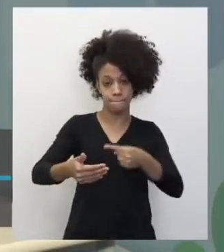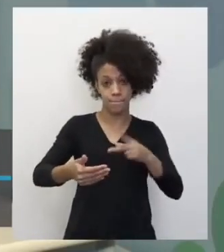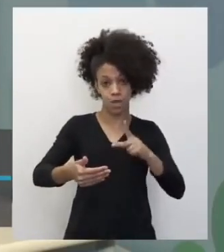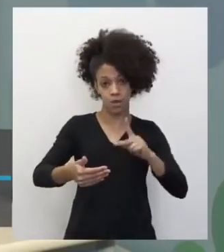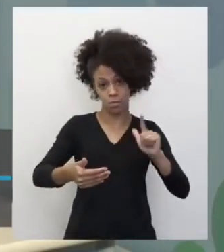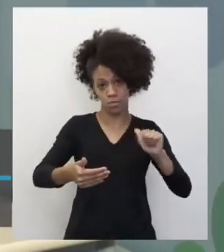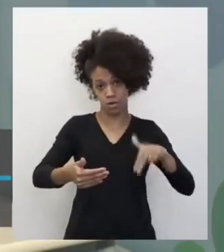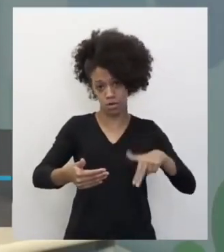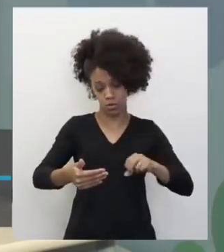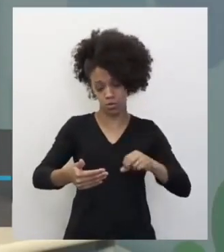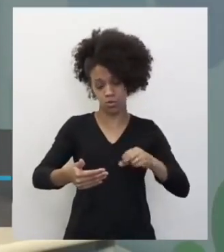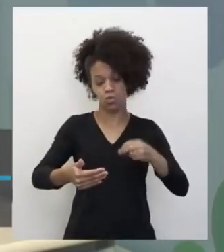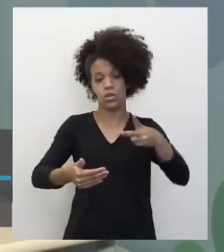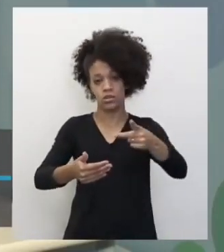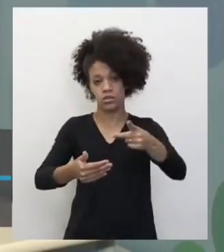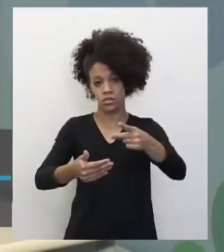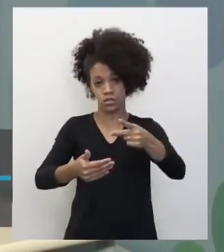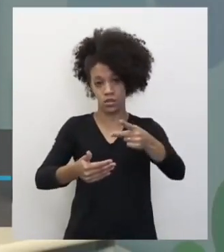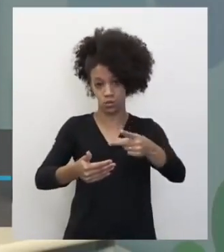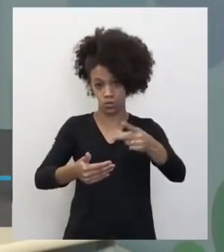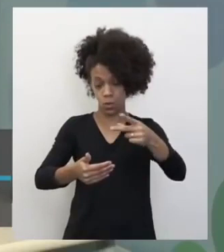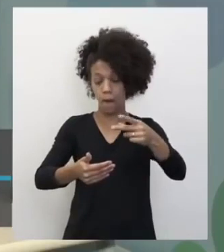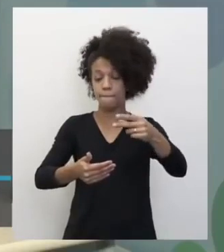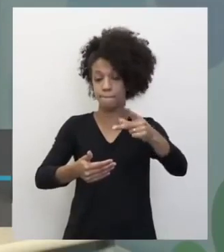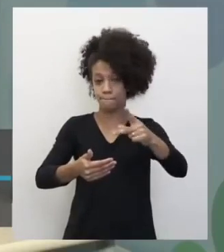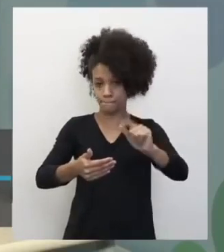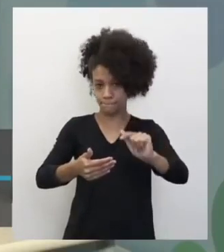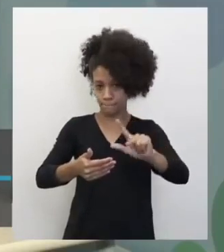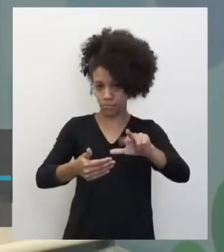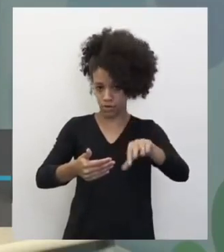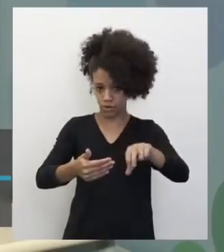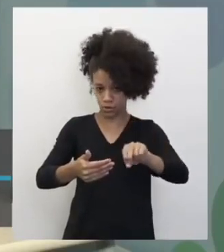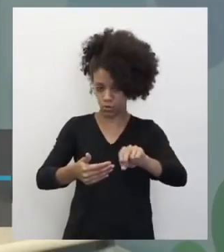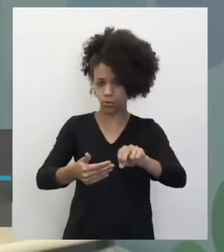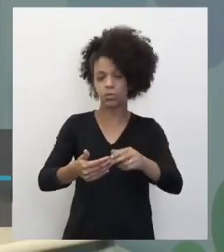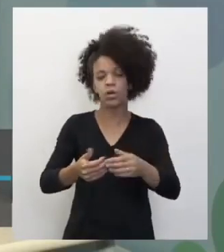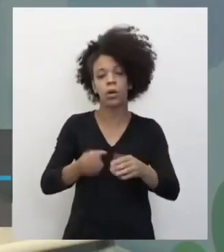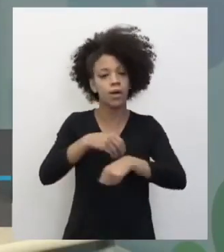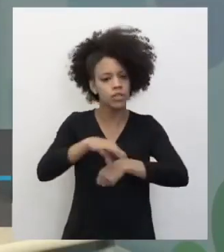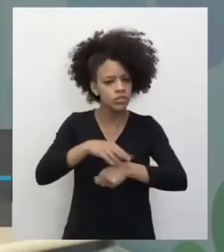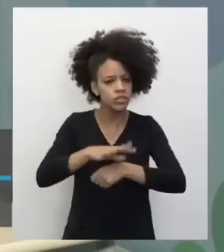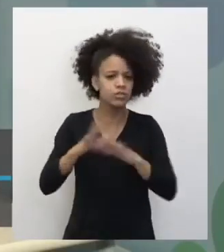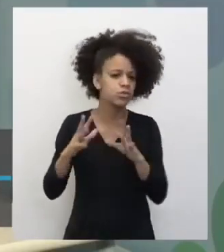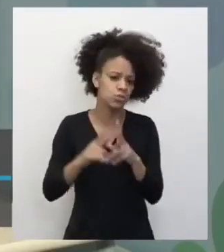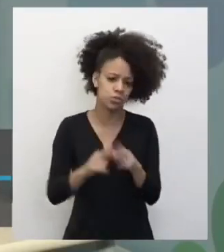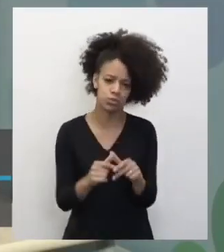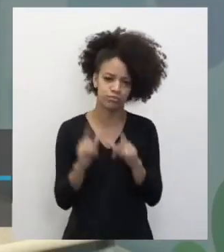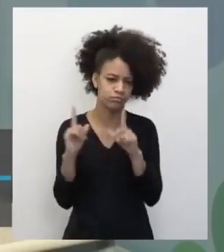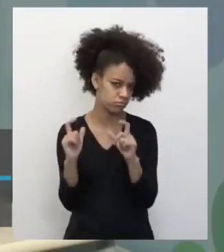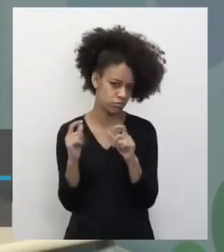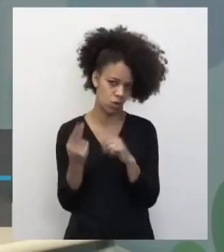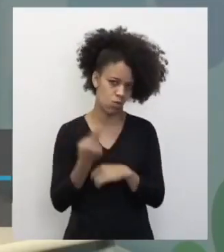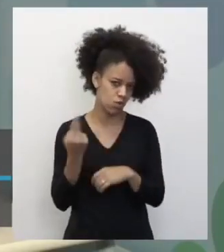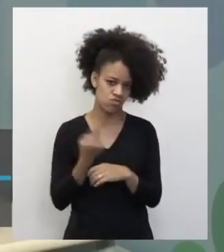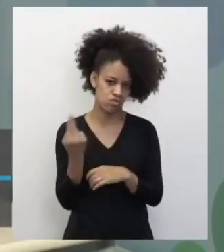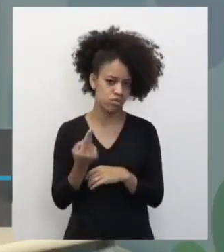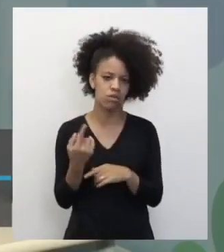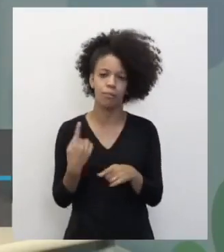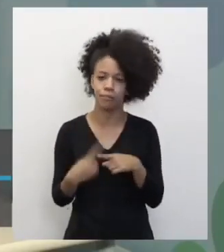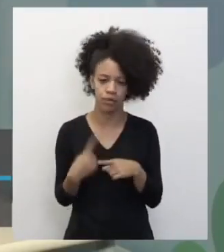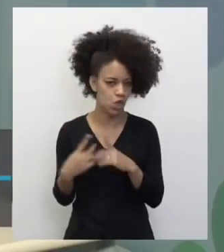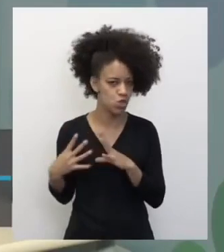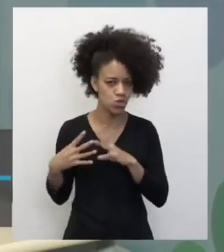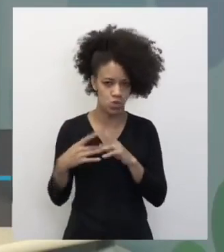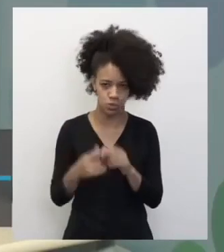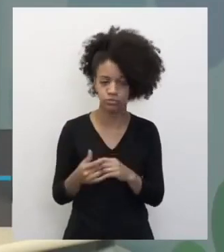ao segundo plano. É igual assim, uma dica para que todo mundo hoje em dia é fotógrafo, não adianta a gente falar que não é que todo mundo tem